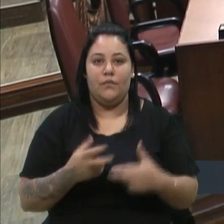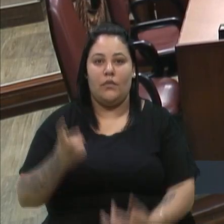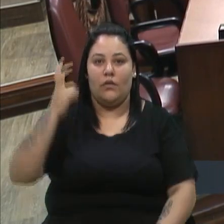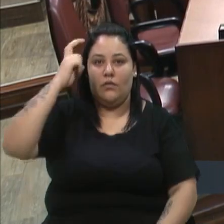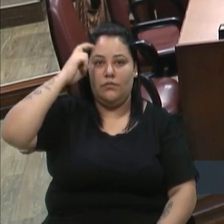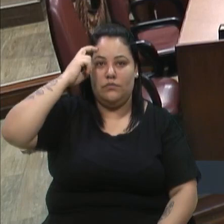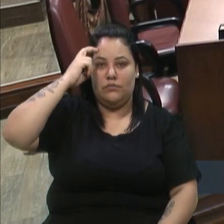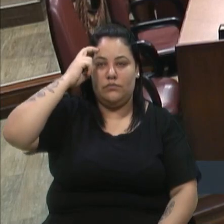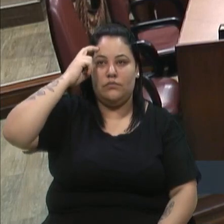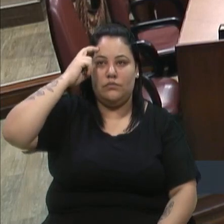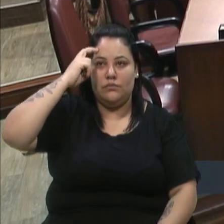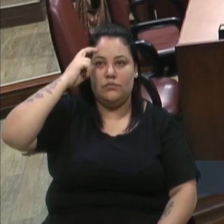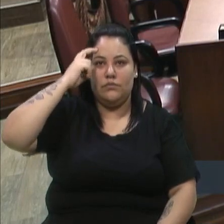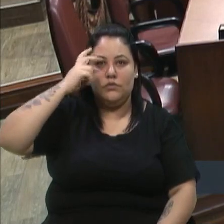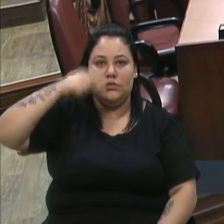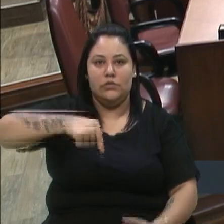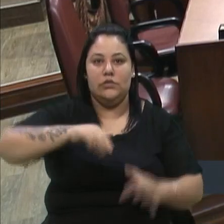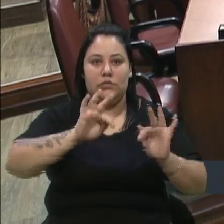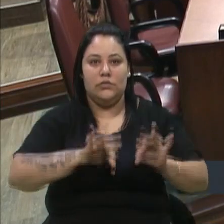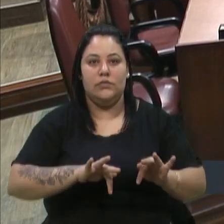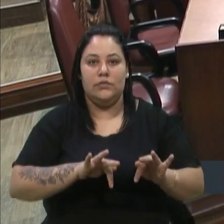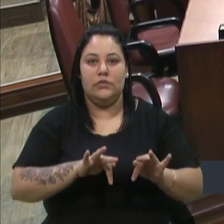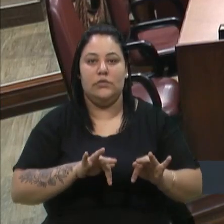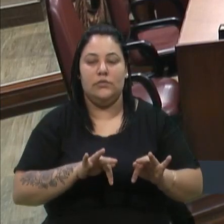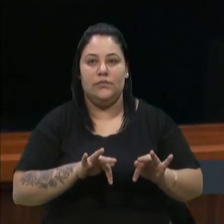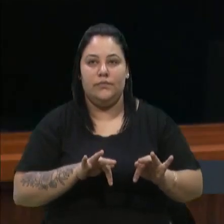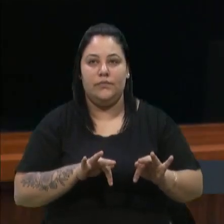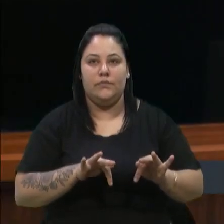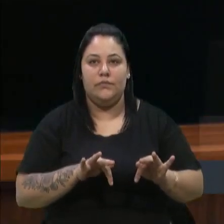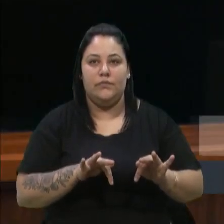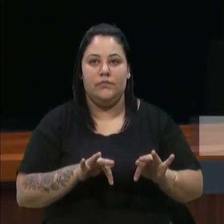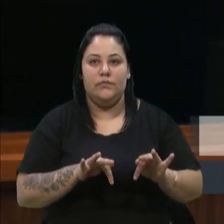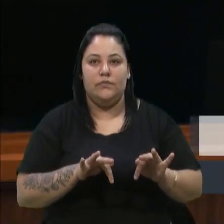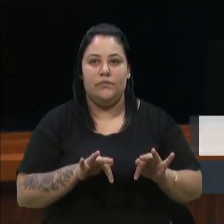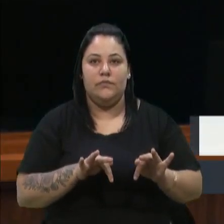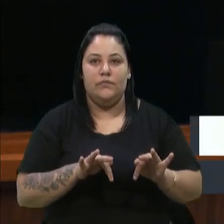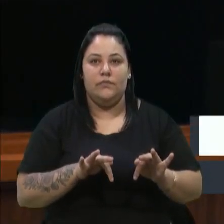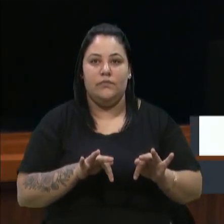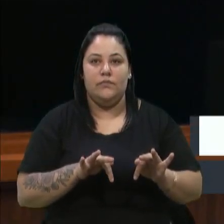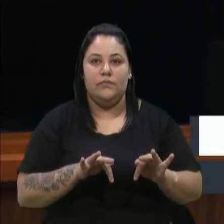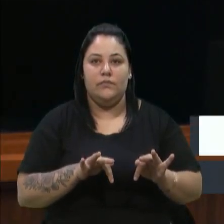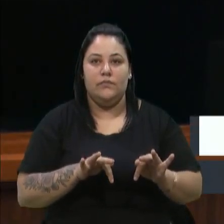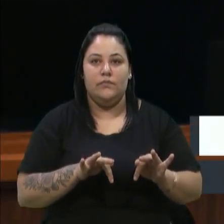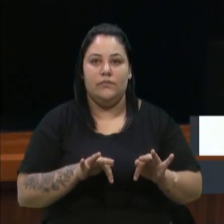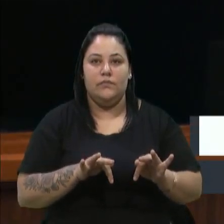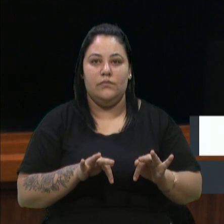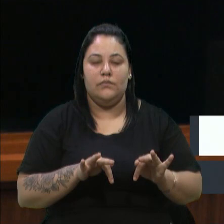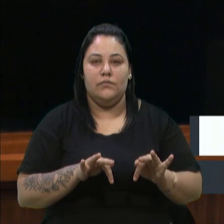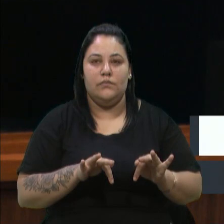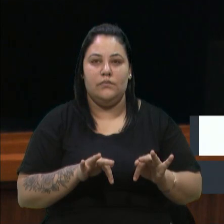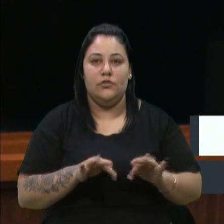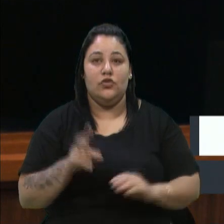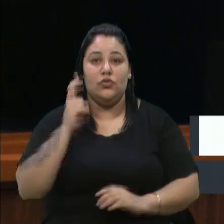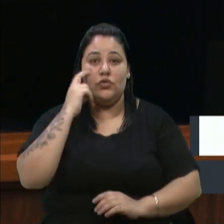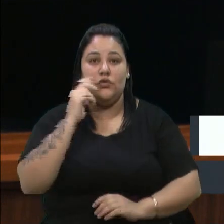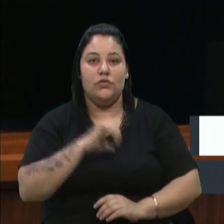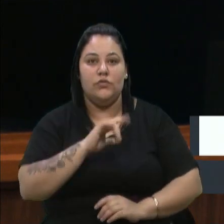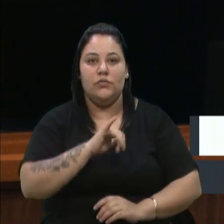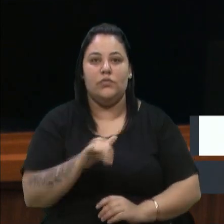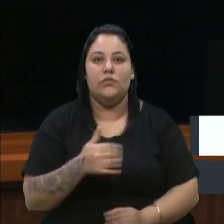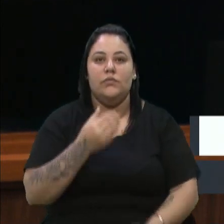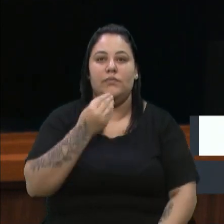cultura. Nesse final de semana teve a Conferência Municipal de Cultura e eu tive a oportunidade